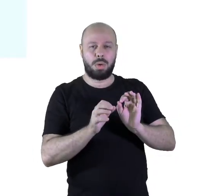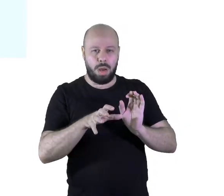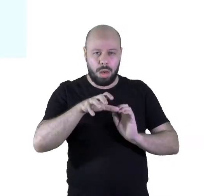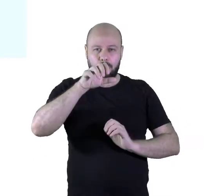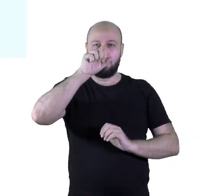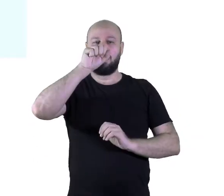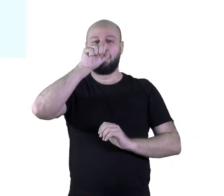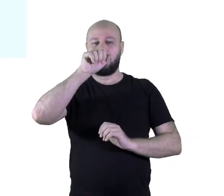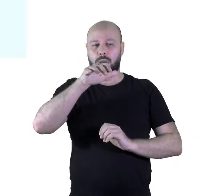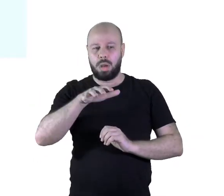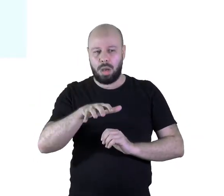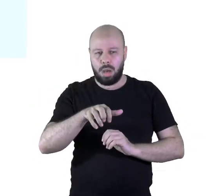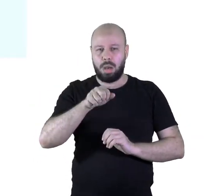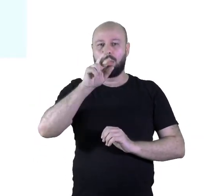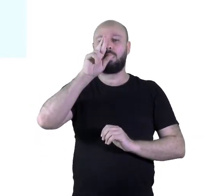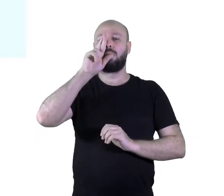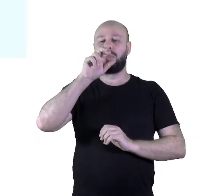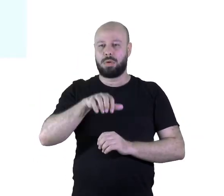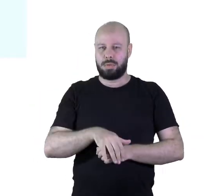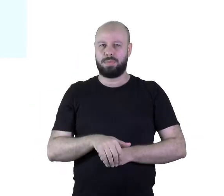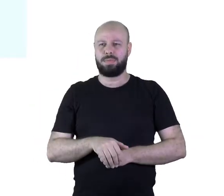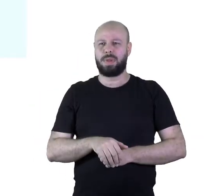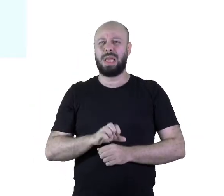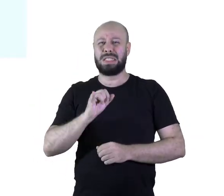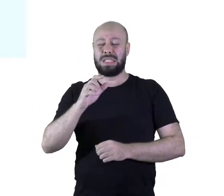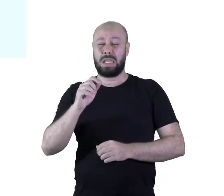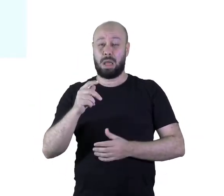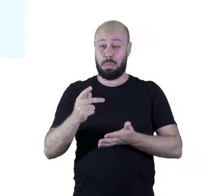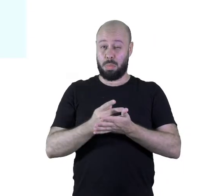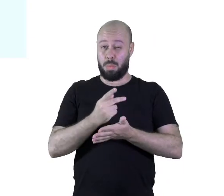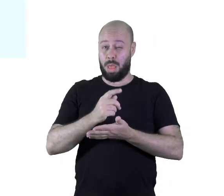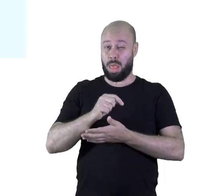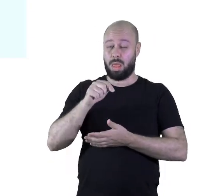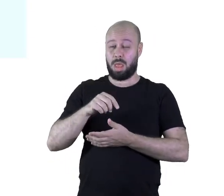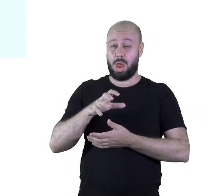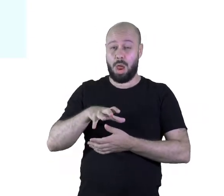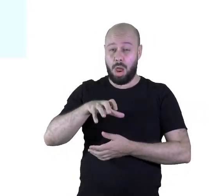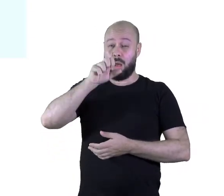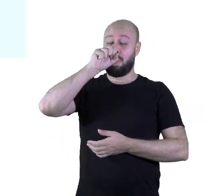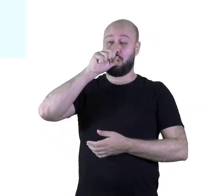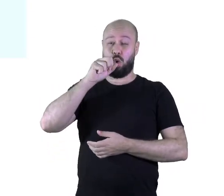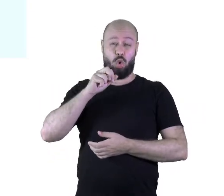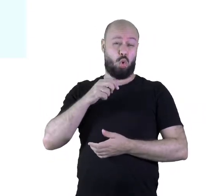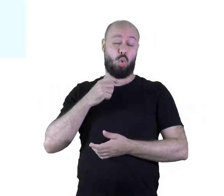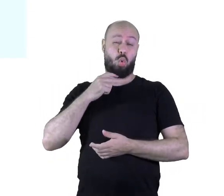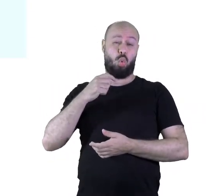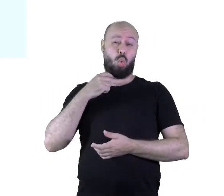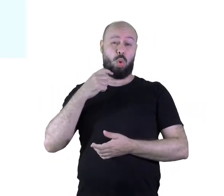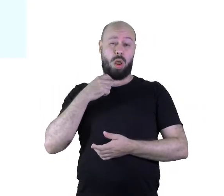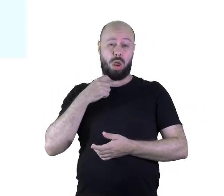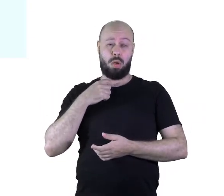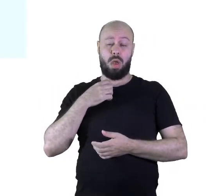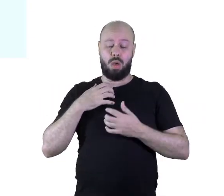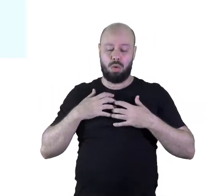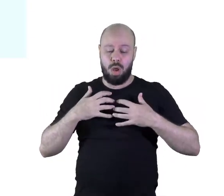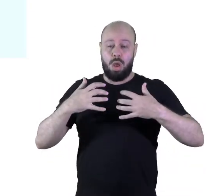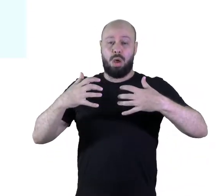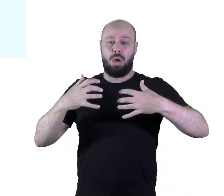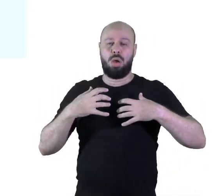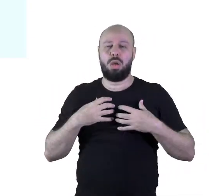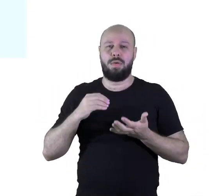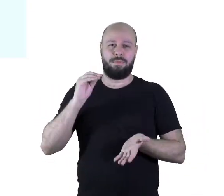respiração. Se houver algum problema ali, eu não vou respirar, não vou ter uma frequência respiratória, eu vou morrer por falta de